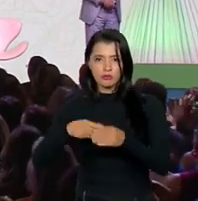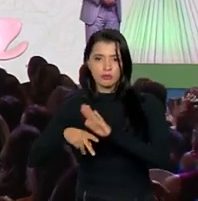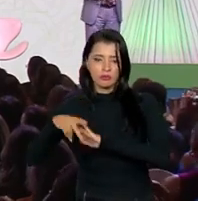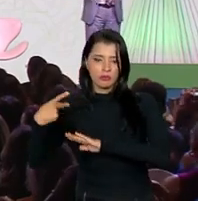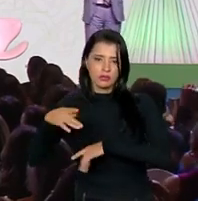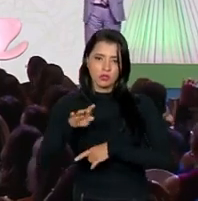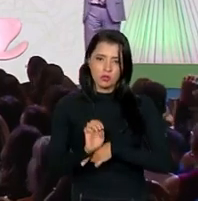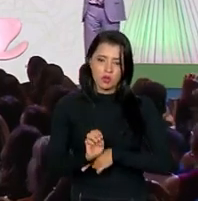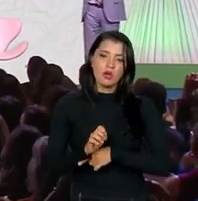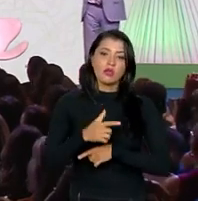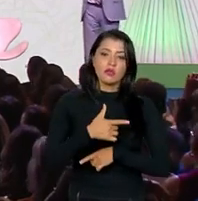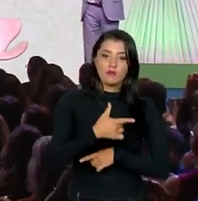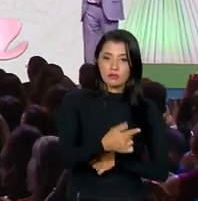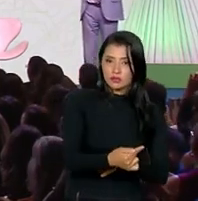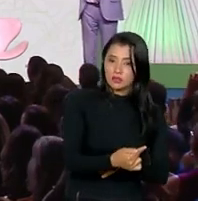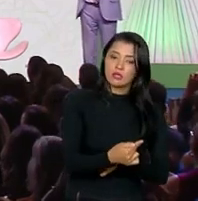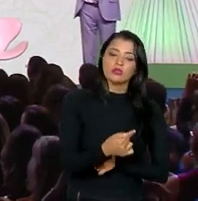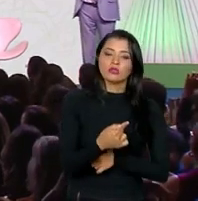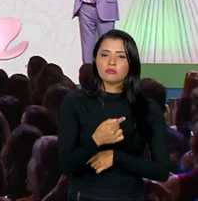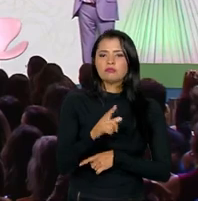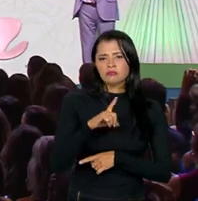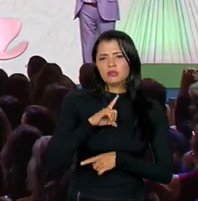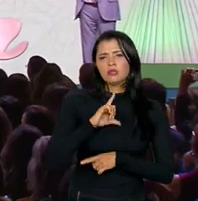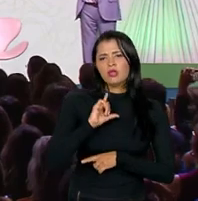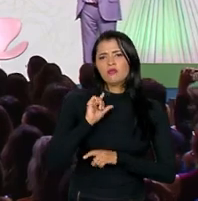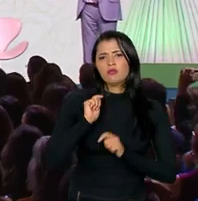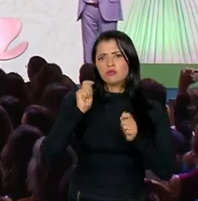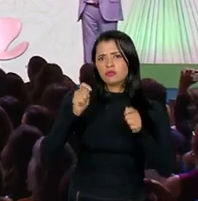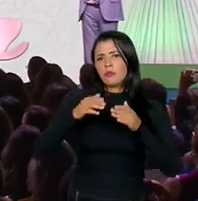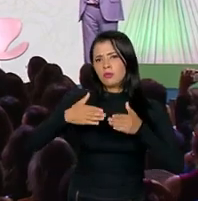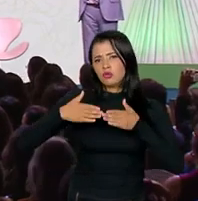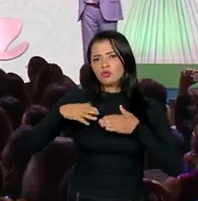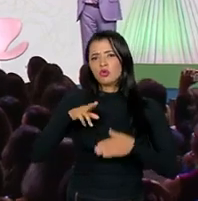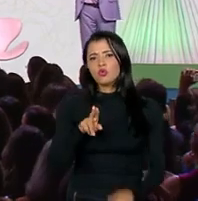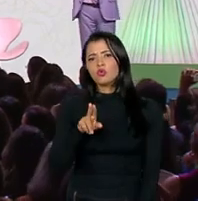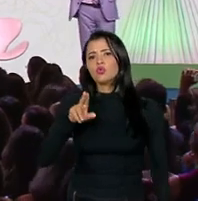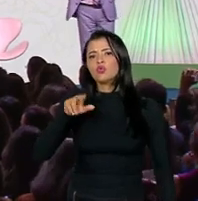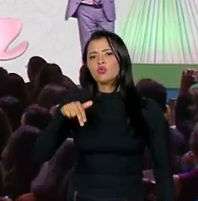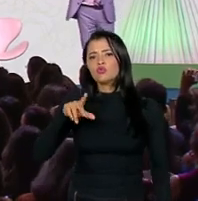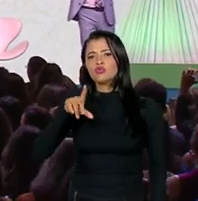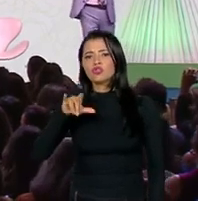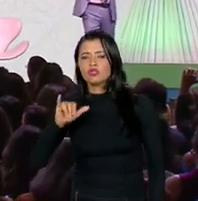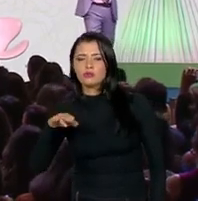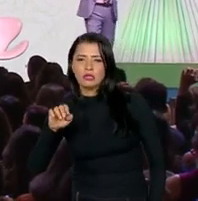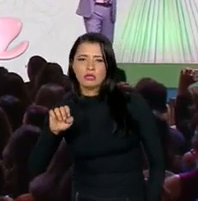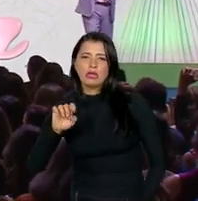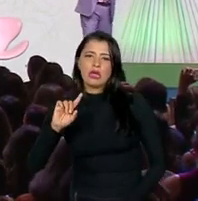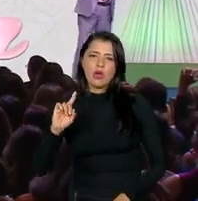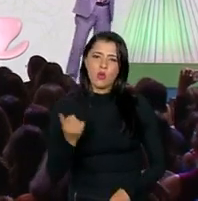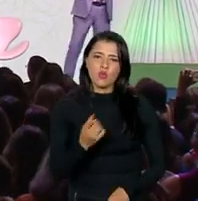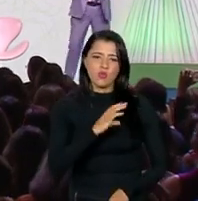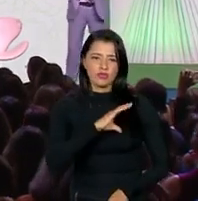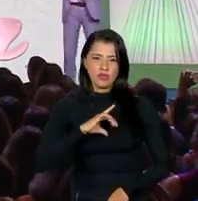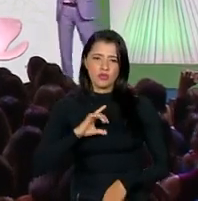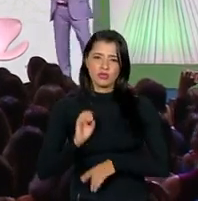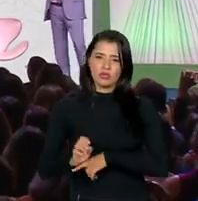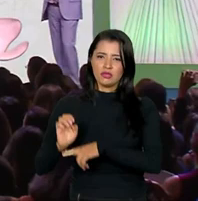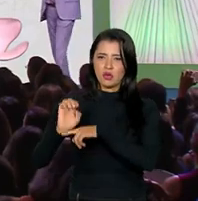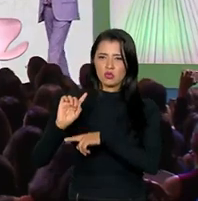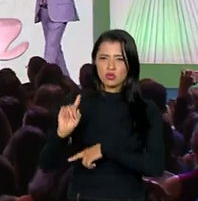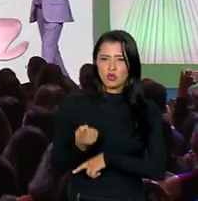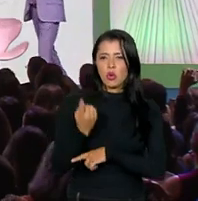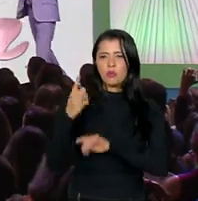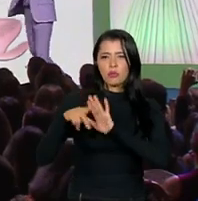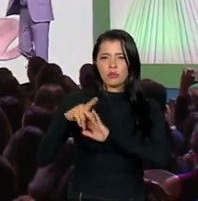da educação em 27. Houve uma reivindicação da Undime para, ao invés de ser um coordenador estadual apenas